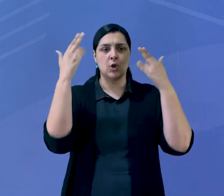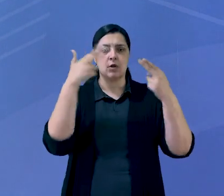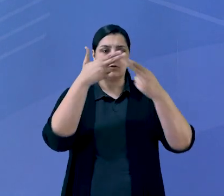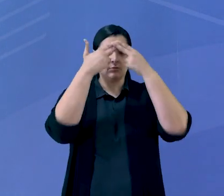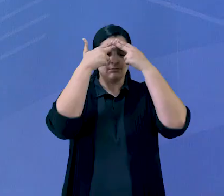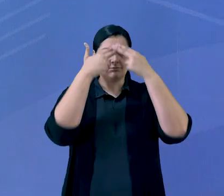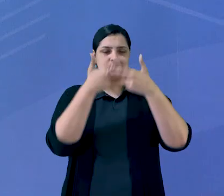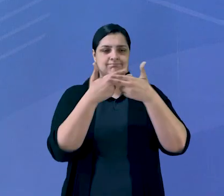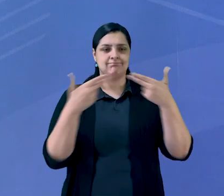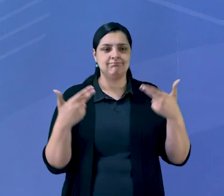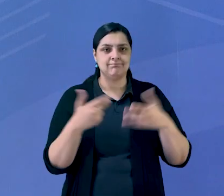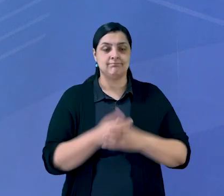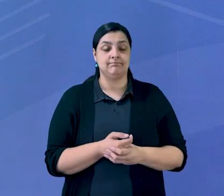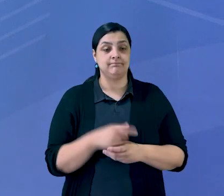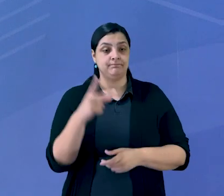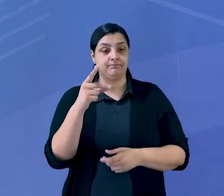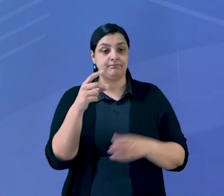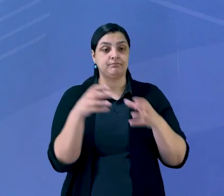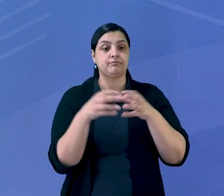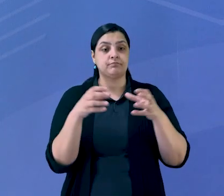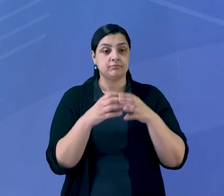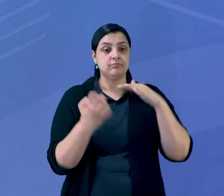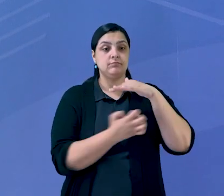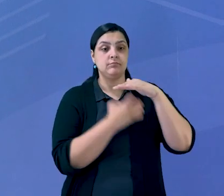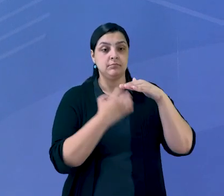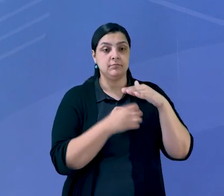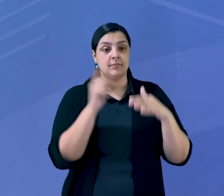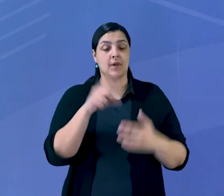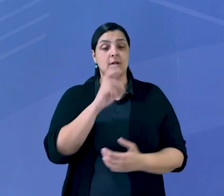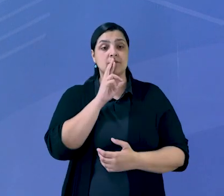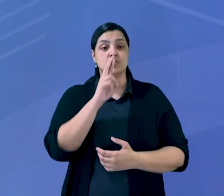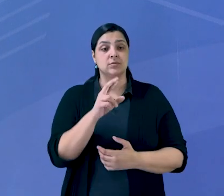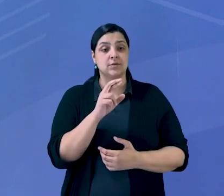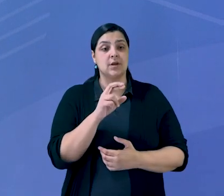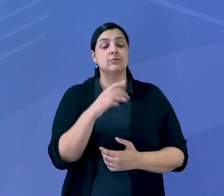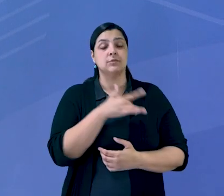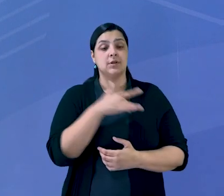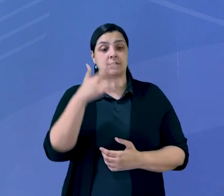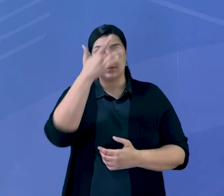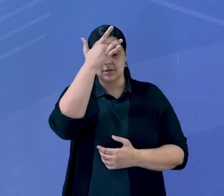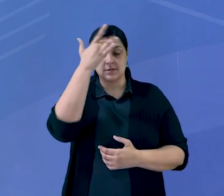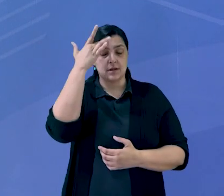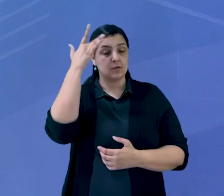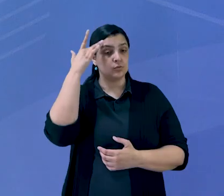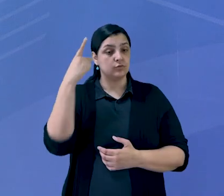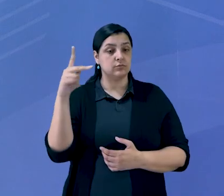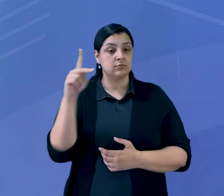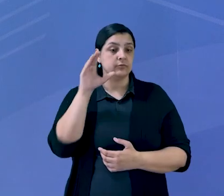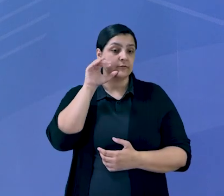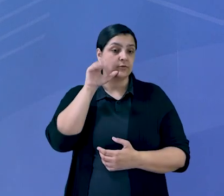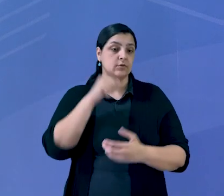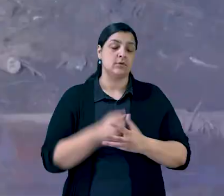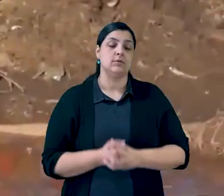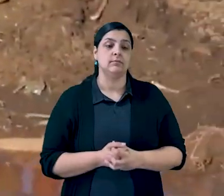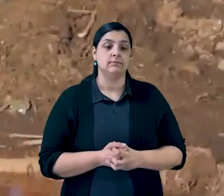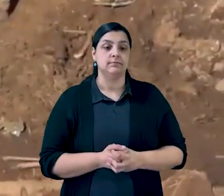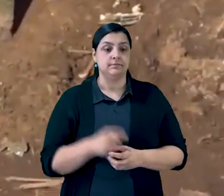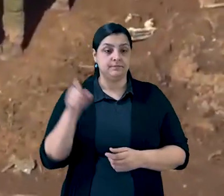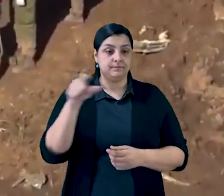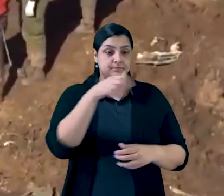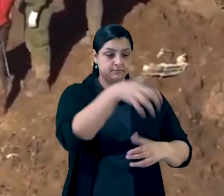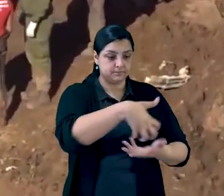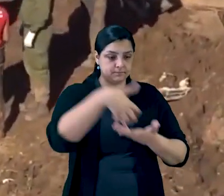danos psicológicos. Para a 2ª turma, a empresa deve responder pelos efeitos da tragédia na saúde mental do trabalhador.